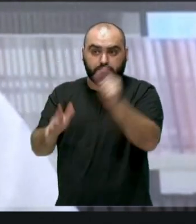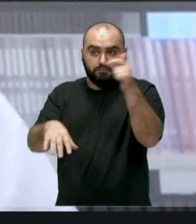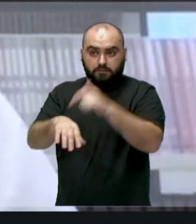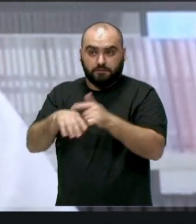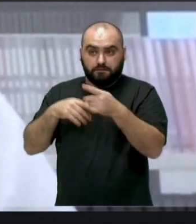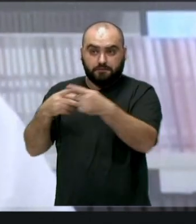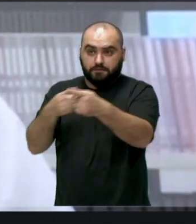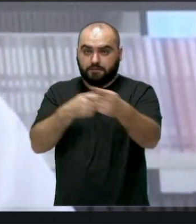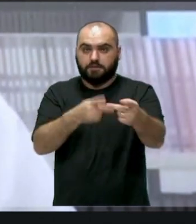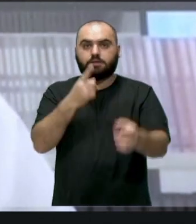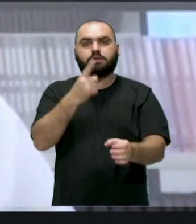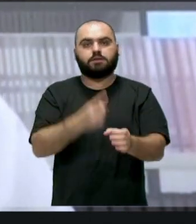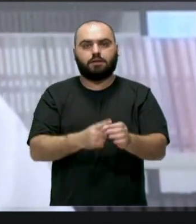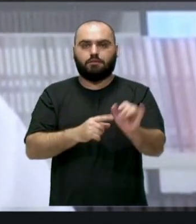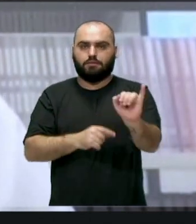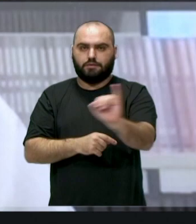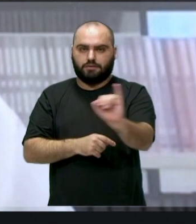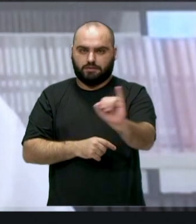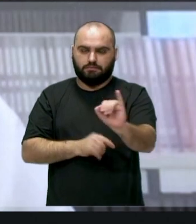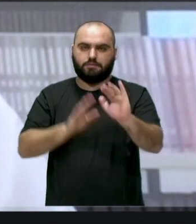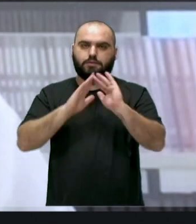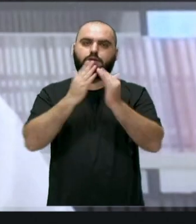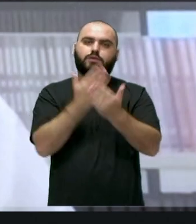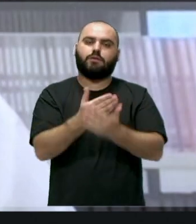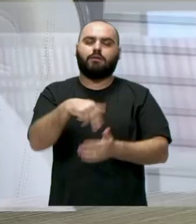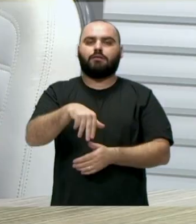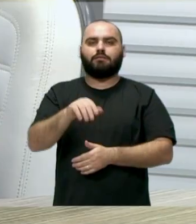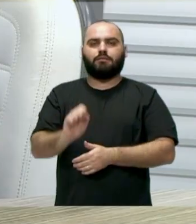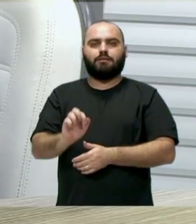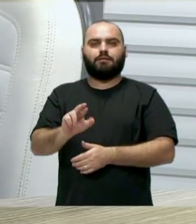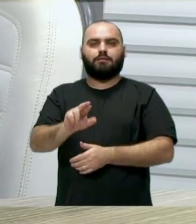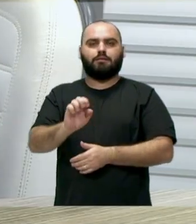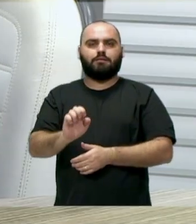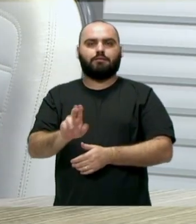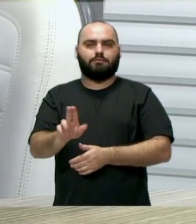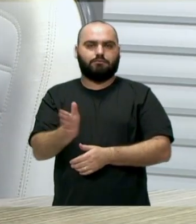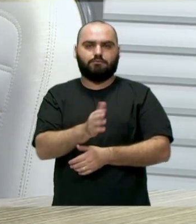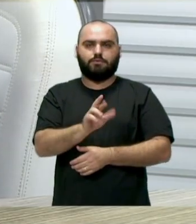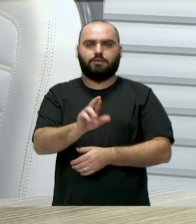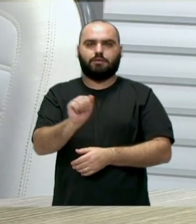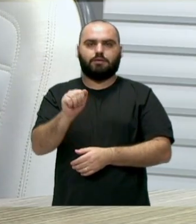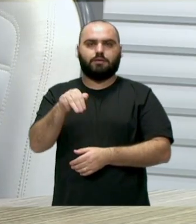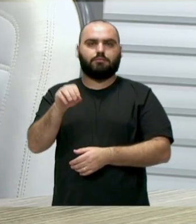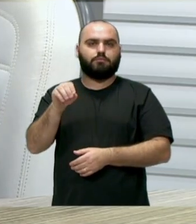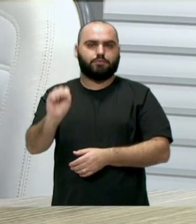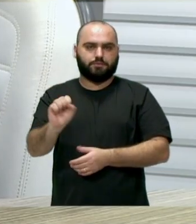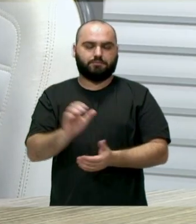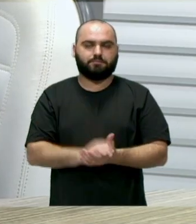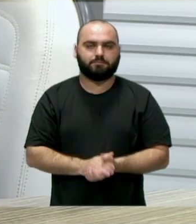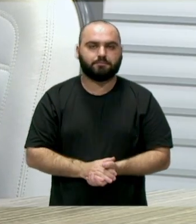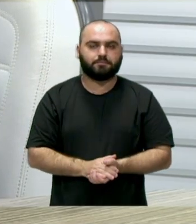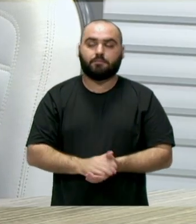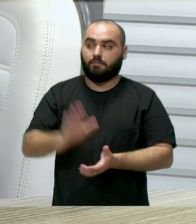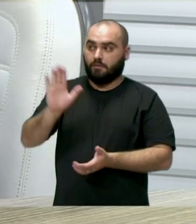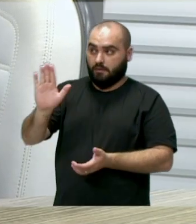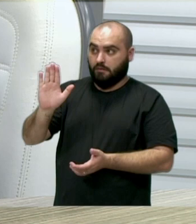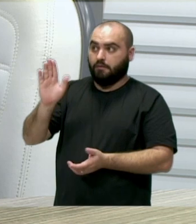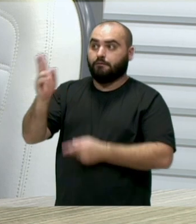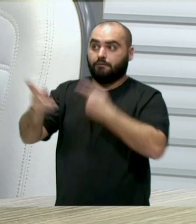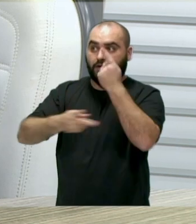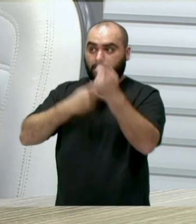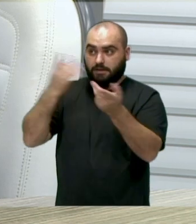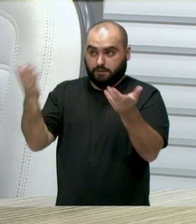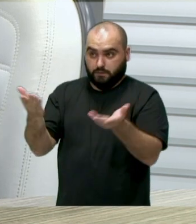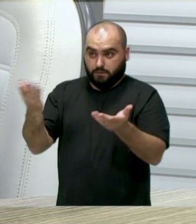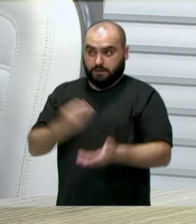visitas na cidade de Itajaí, no Colégio Nereu Ramos. E falando agora aqui da cidade onde